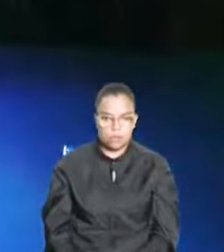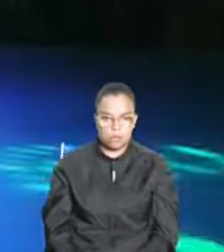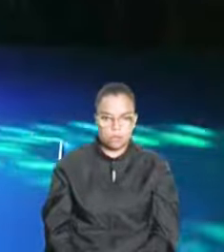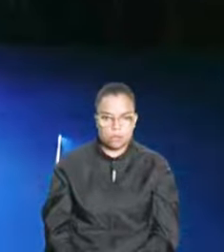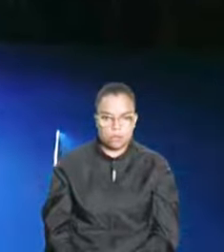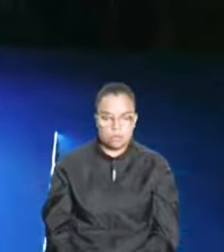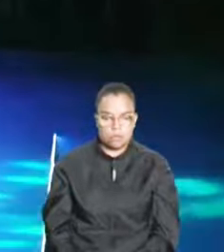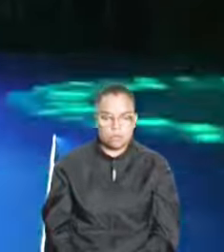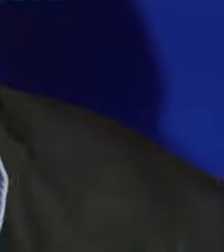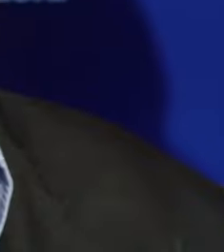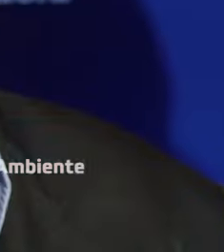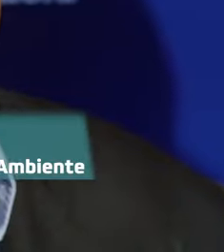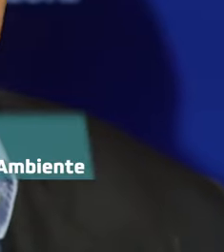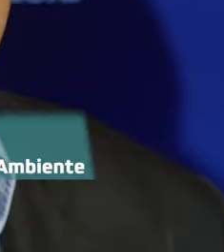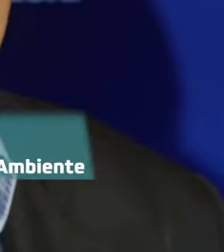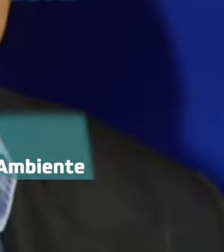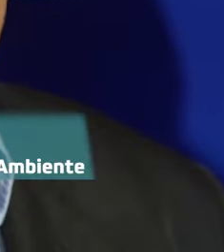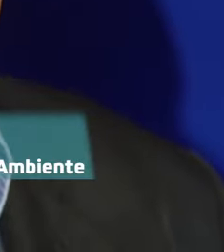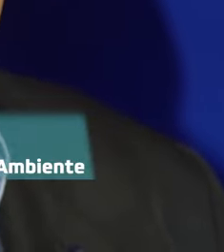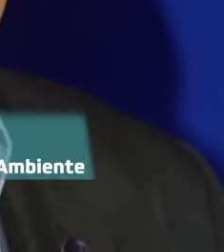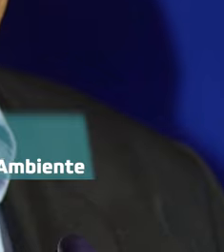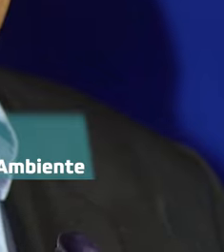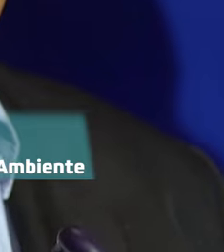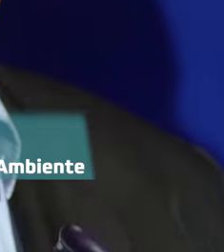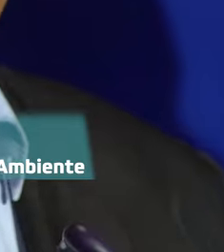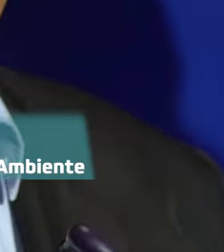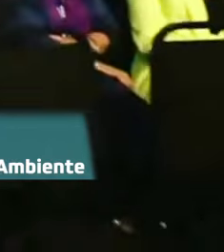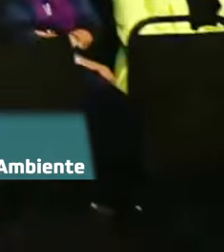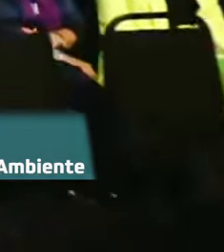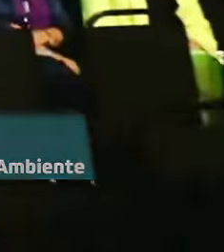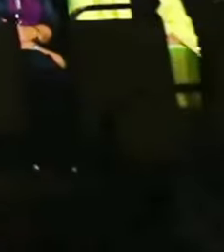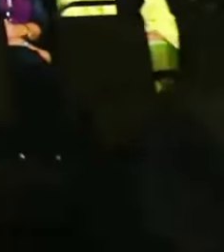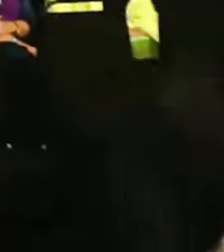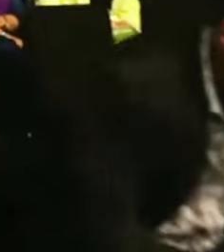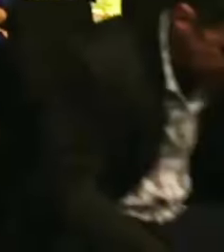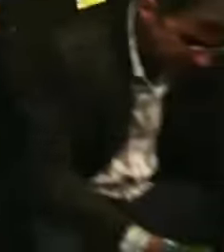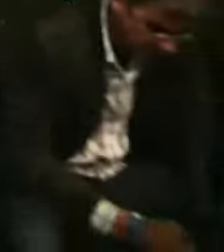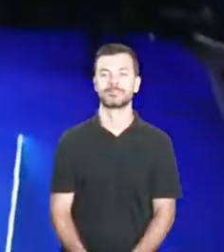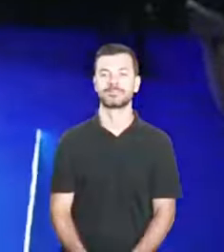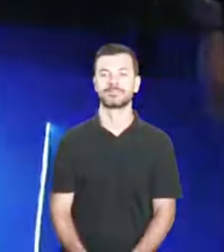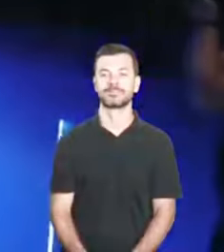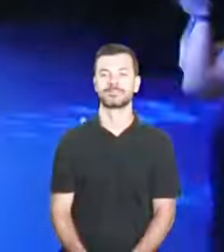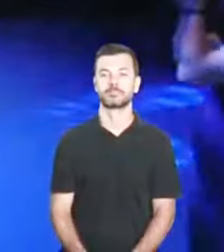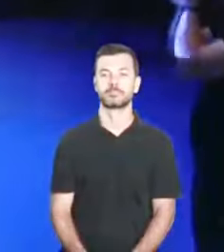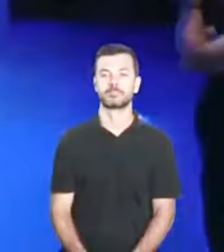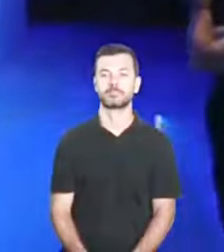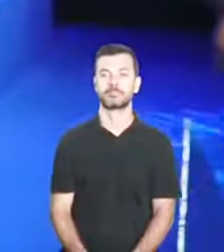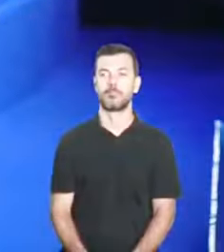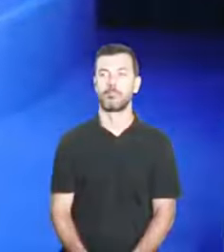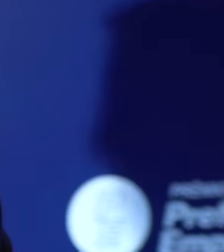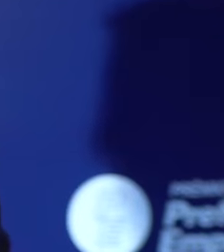600% a arrecadação no município. Está aí, fundação, o caminho certo, junto com essa grande coletiva do Conceplai. Que através